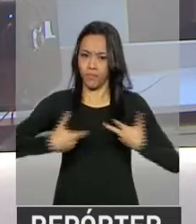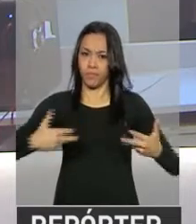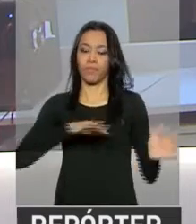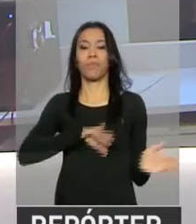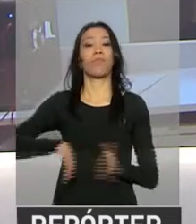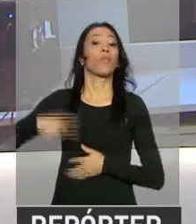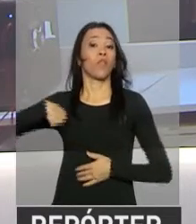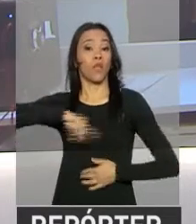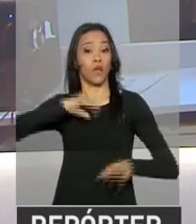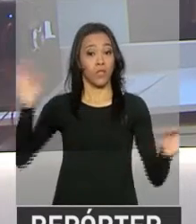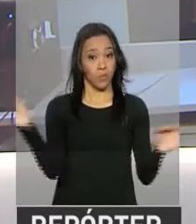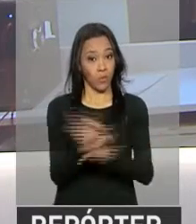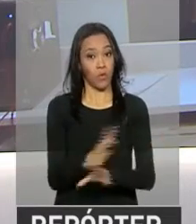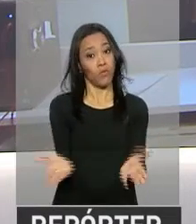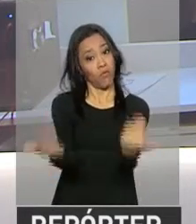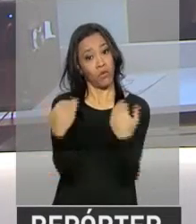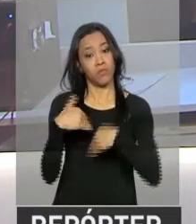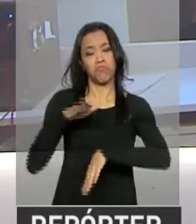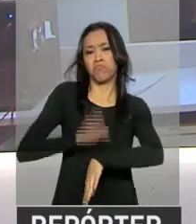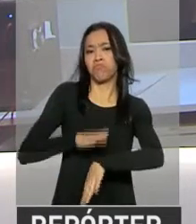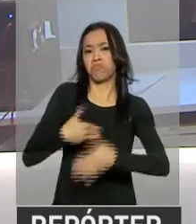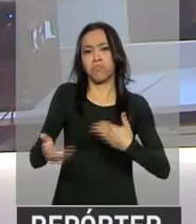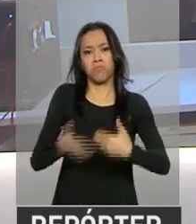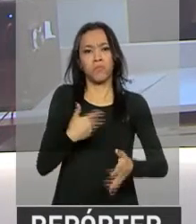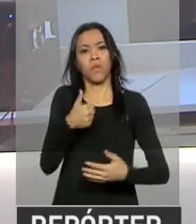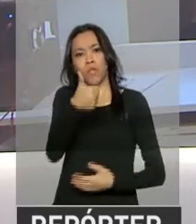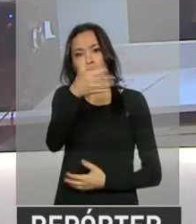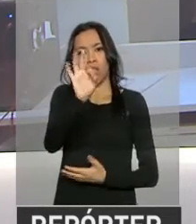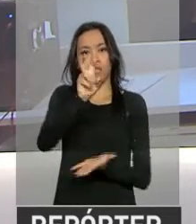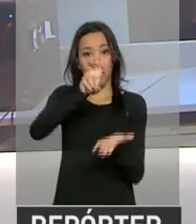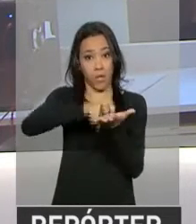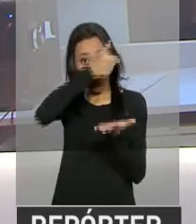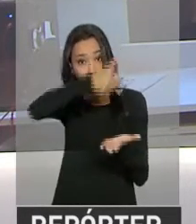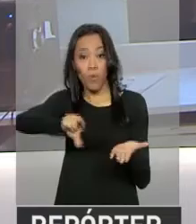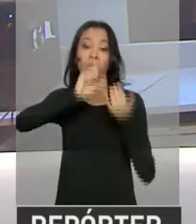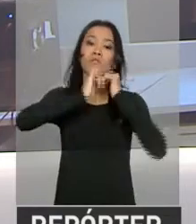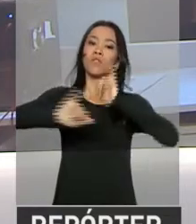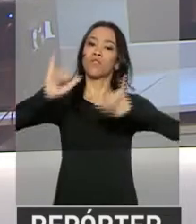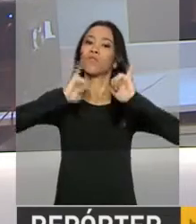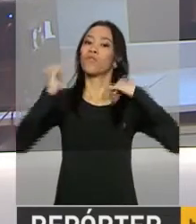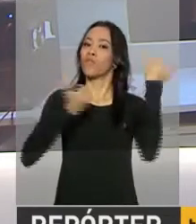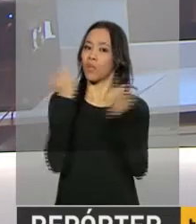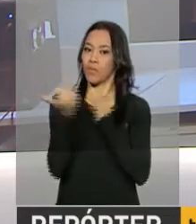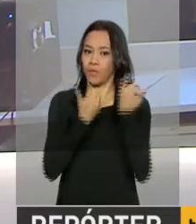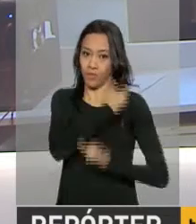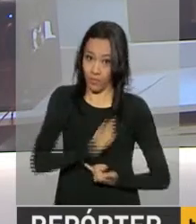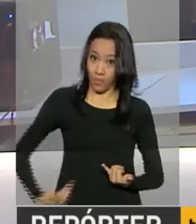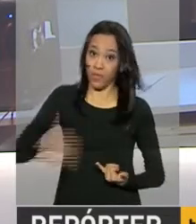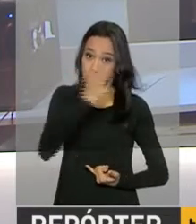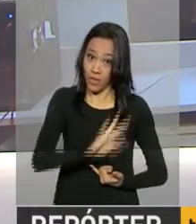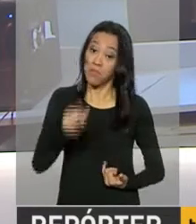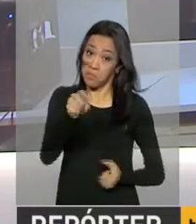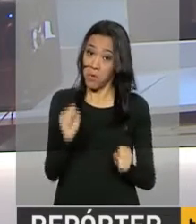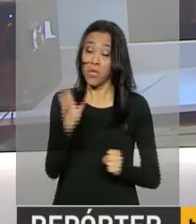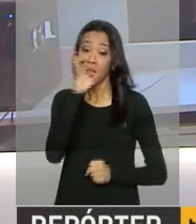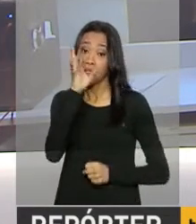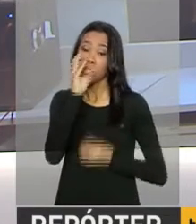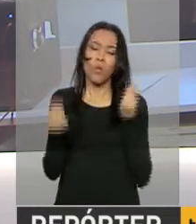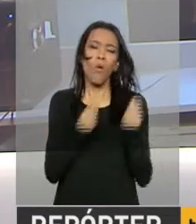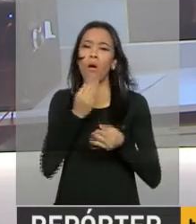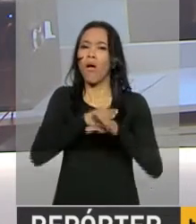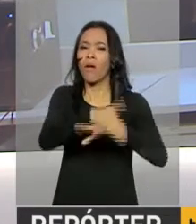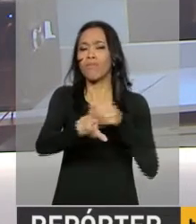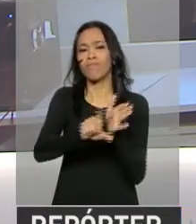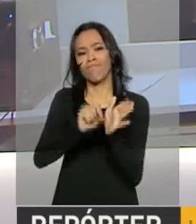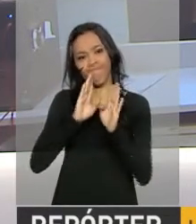ficamos por aqui voltamos a qualquer momento ou às 10 da manhã com outras informações do governo federal acompanhe também as novidades em